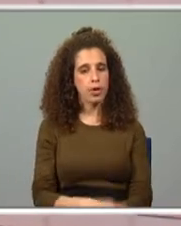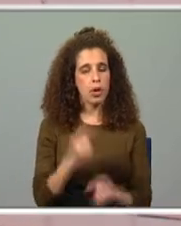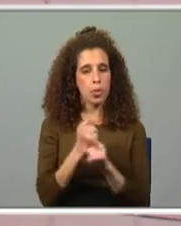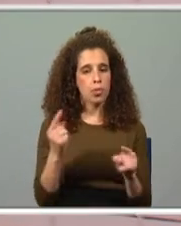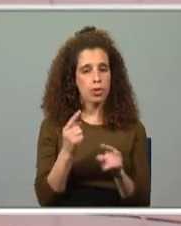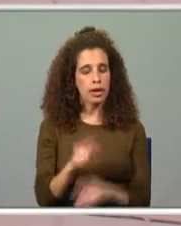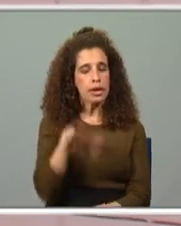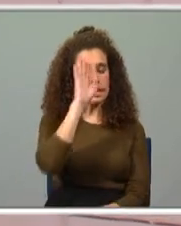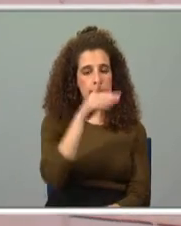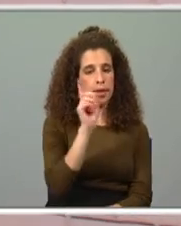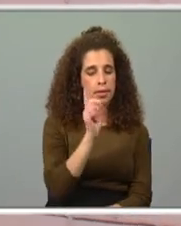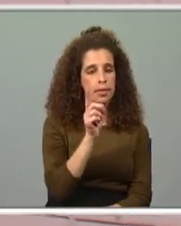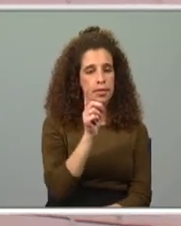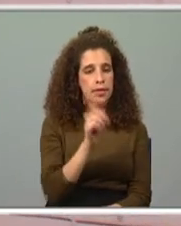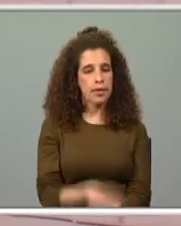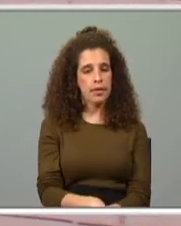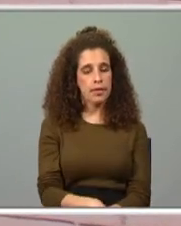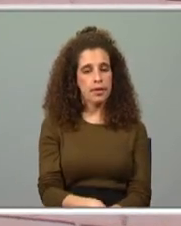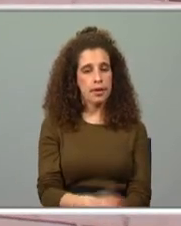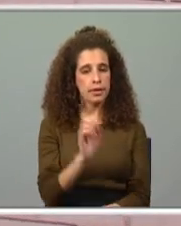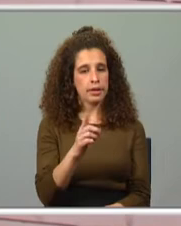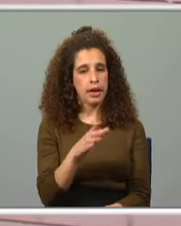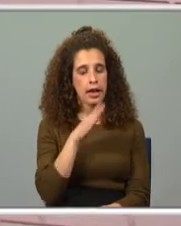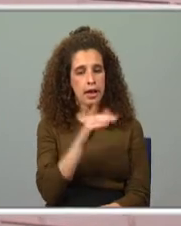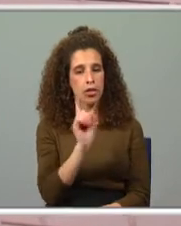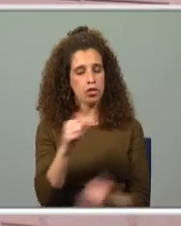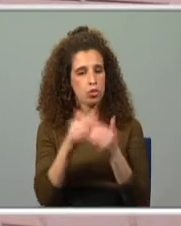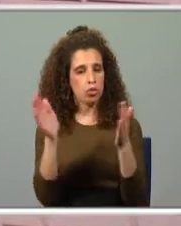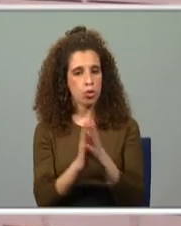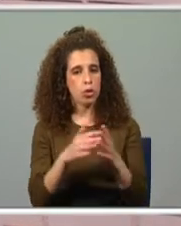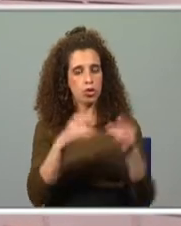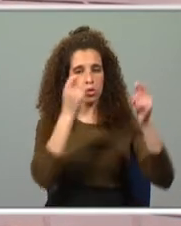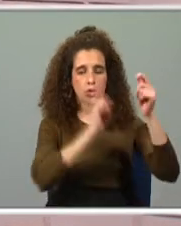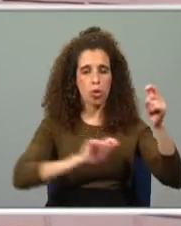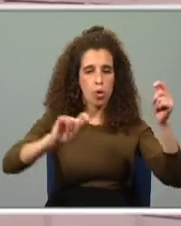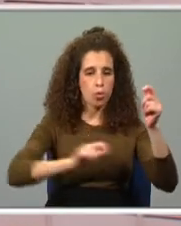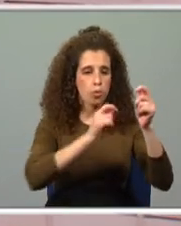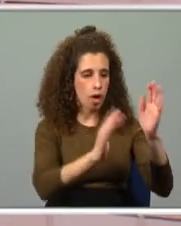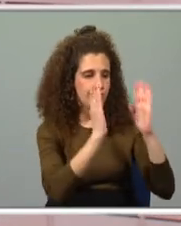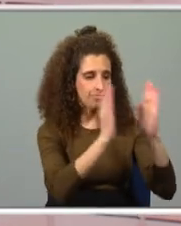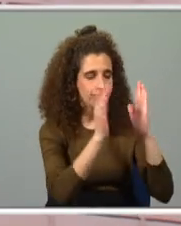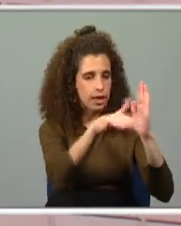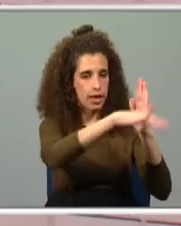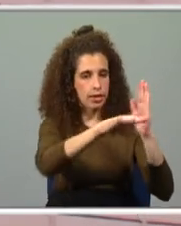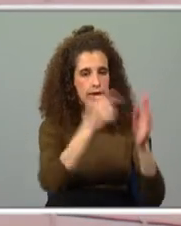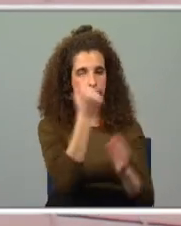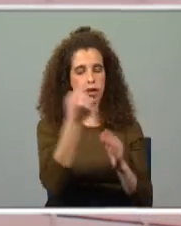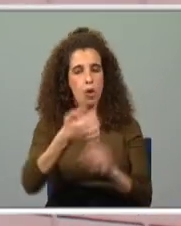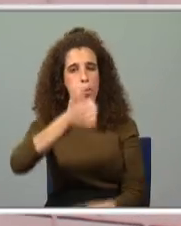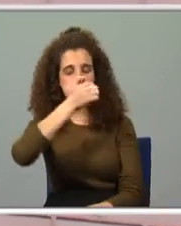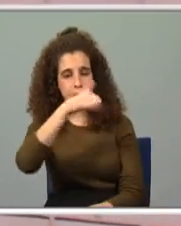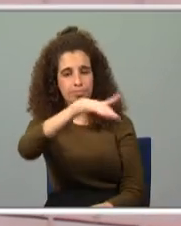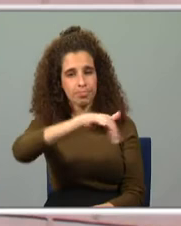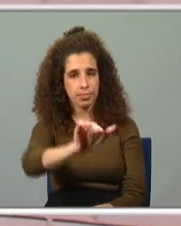porque sabe que faz assim e está a dar indicação a todos os violinos que estão concentrados naquele espaço, não é? E cada um ocupa o seu